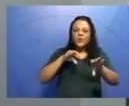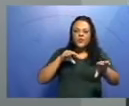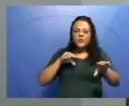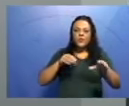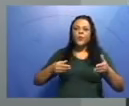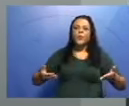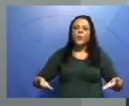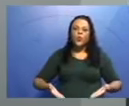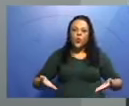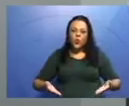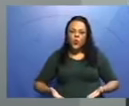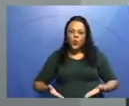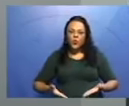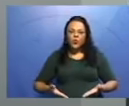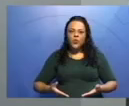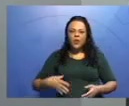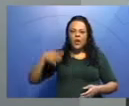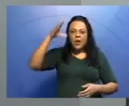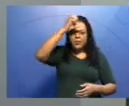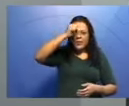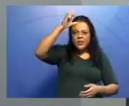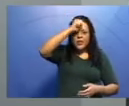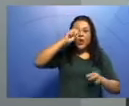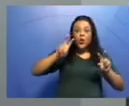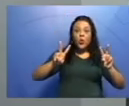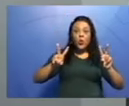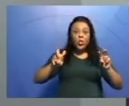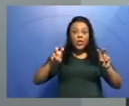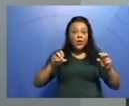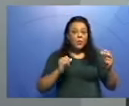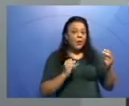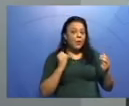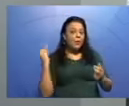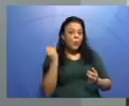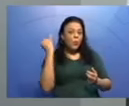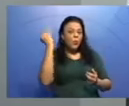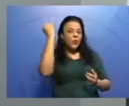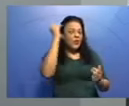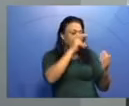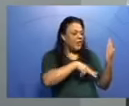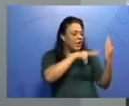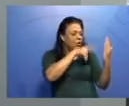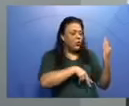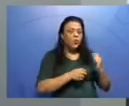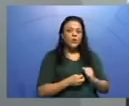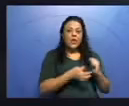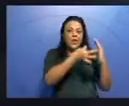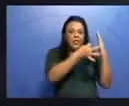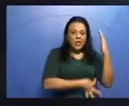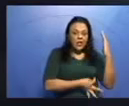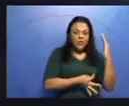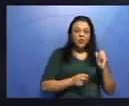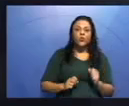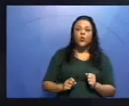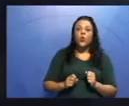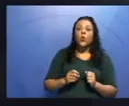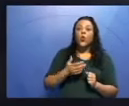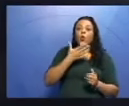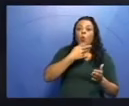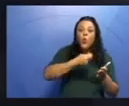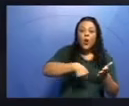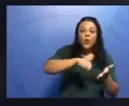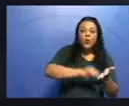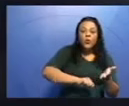trabalharemos um assunto muito importante, que é a leitura, textos. E textos de Machado de Assis. Olha a